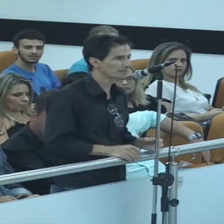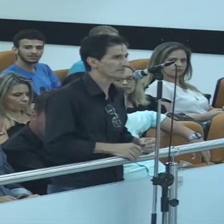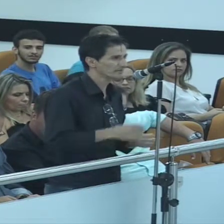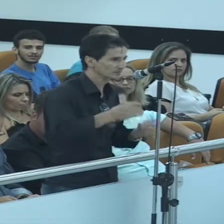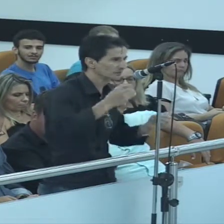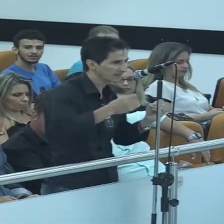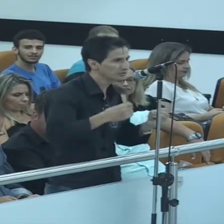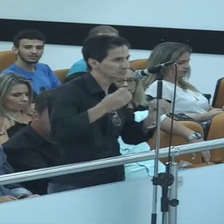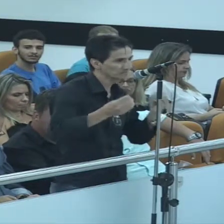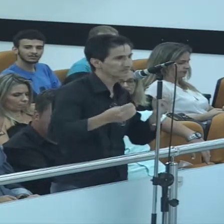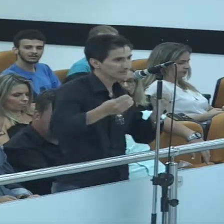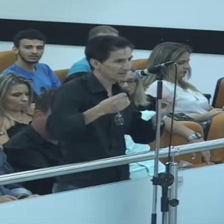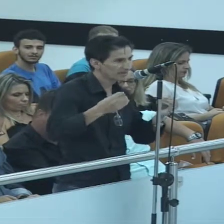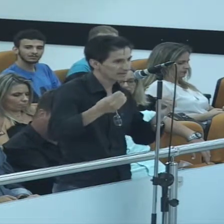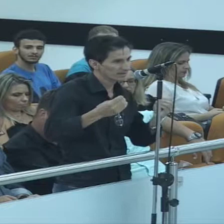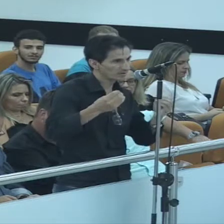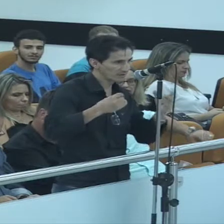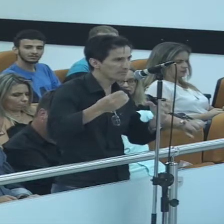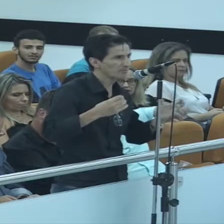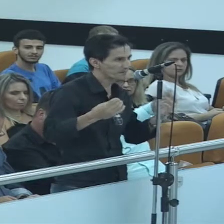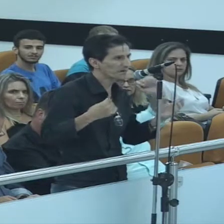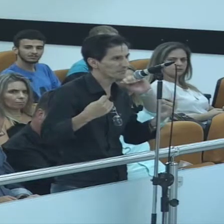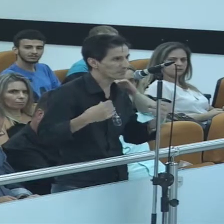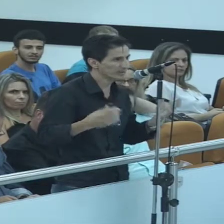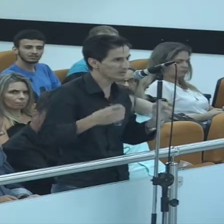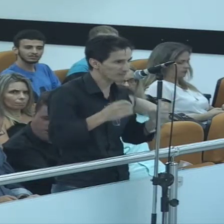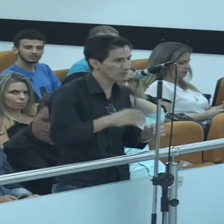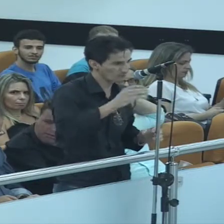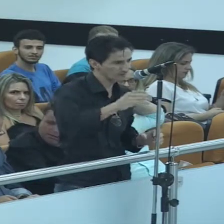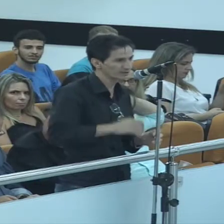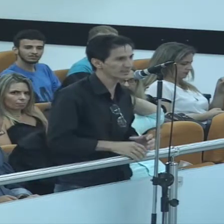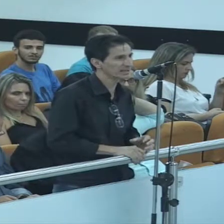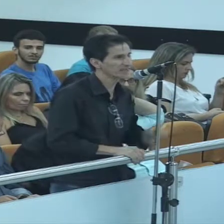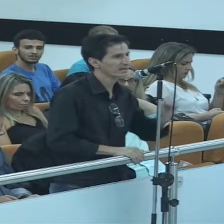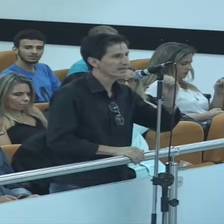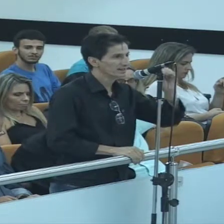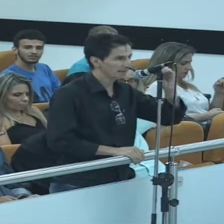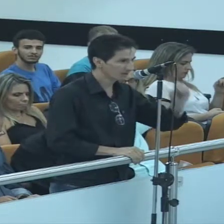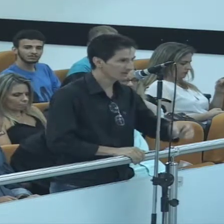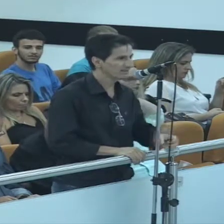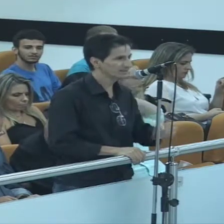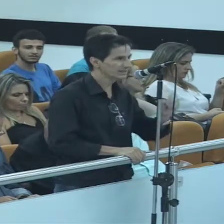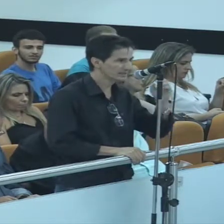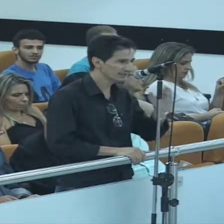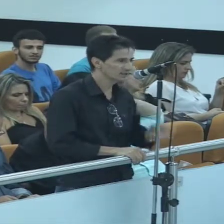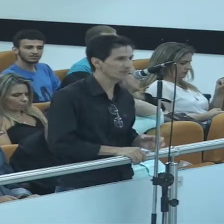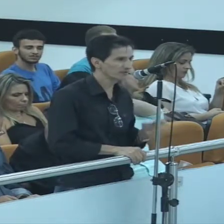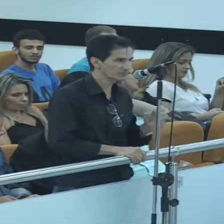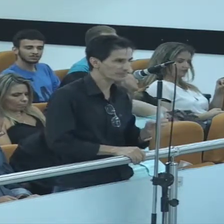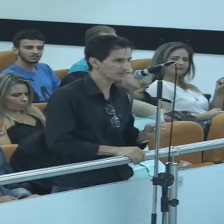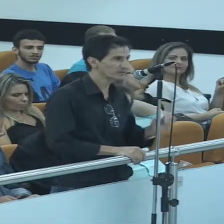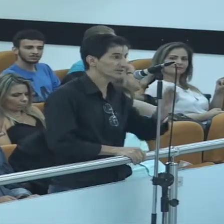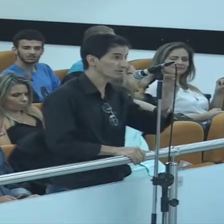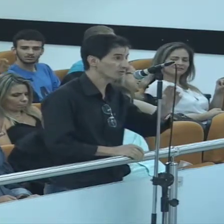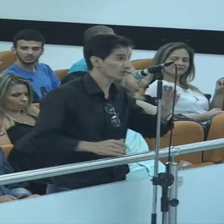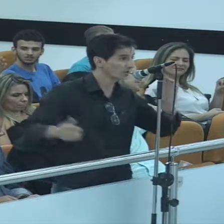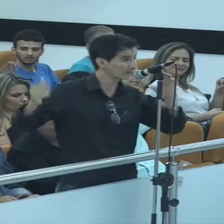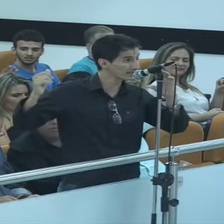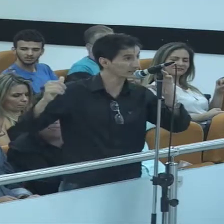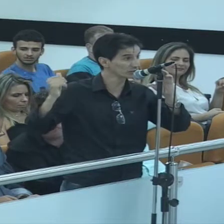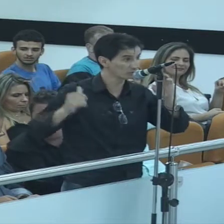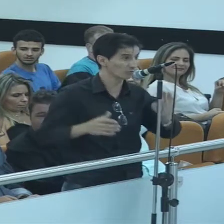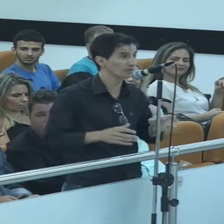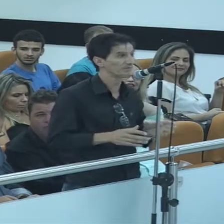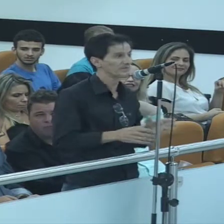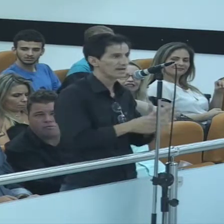audiência pública, só acho que o tempo para a população é pouco, mas vou encerrar. Quero agradecer ao prefeito pela resposta, quero colocar o que a